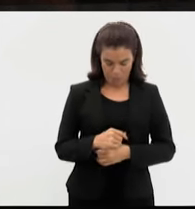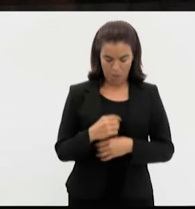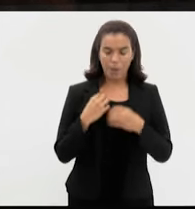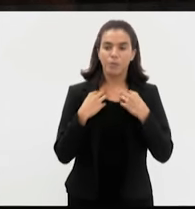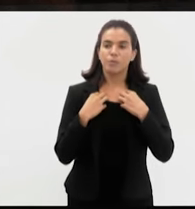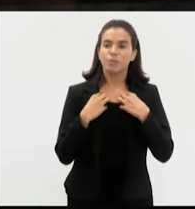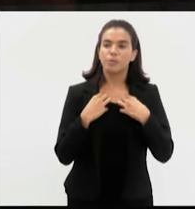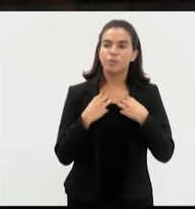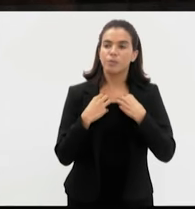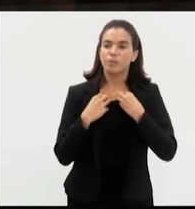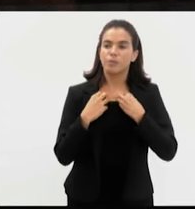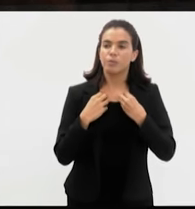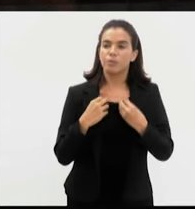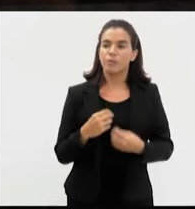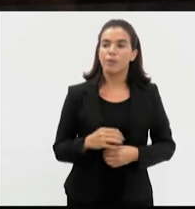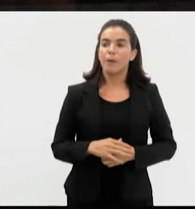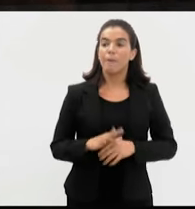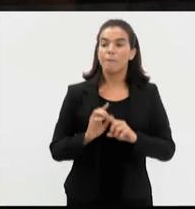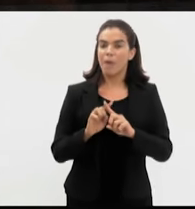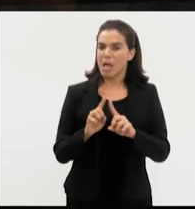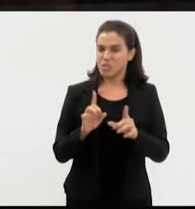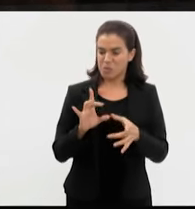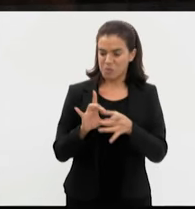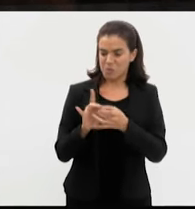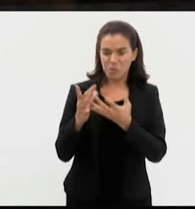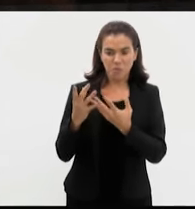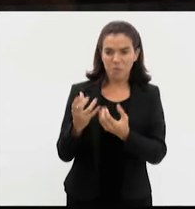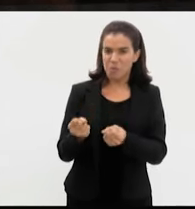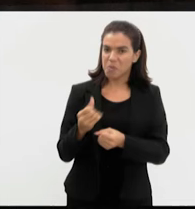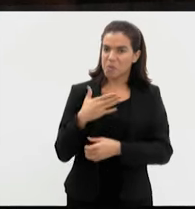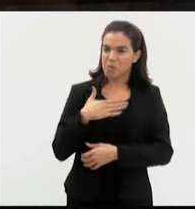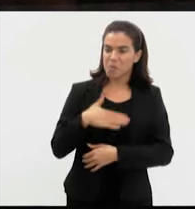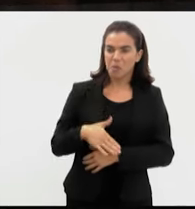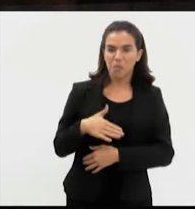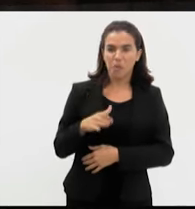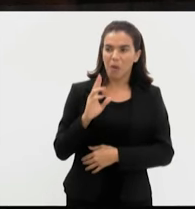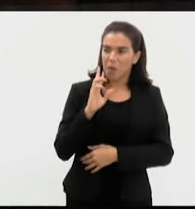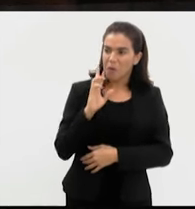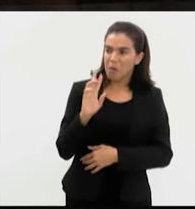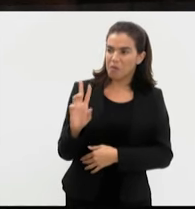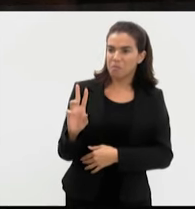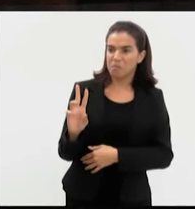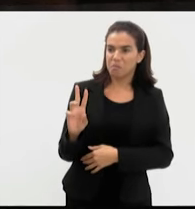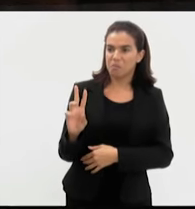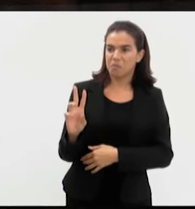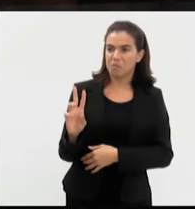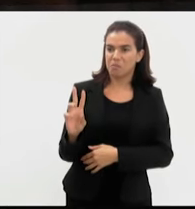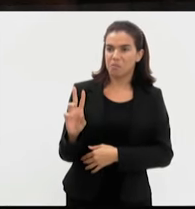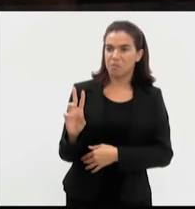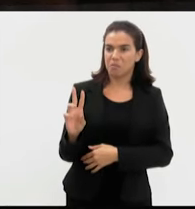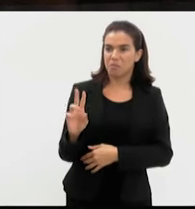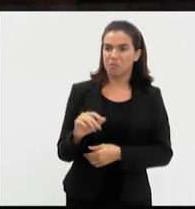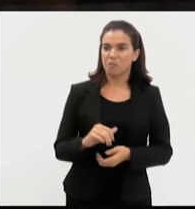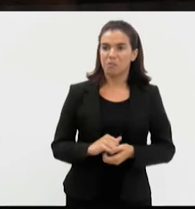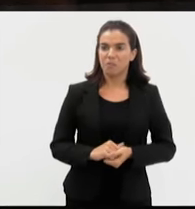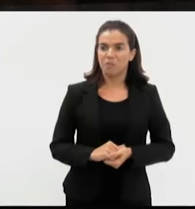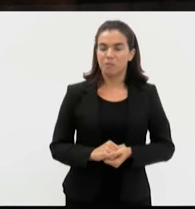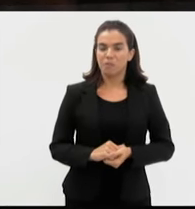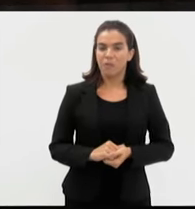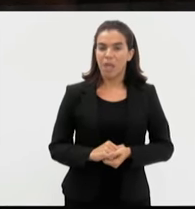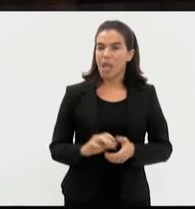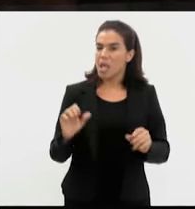TC só não compactue e não gostei do que infelizmente um koar falou é